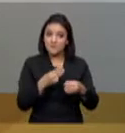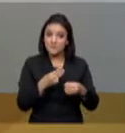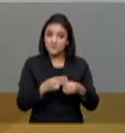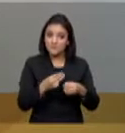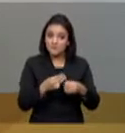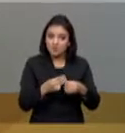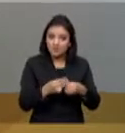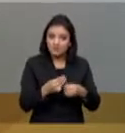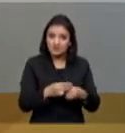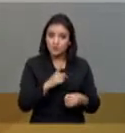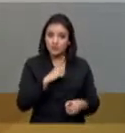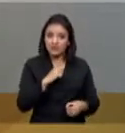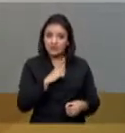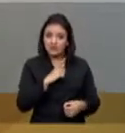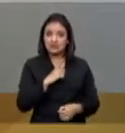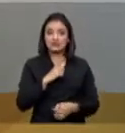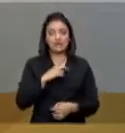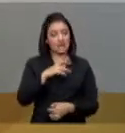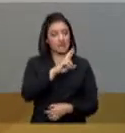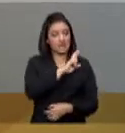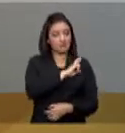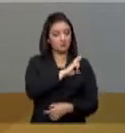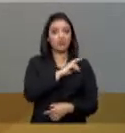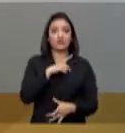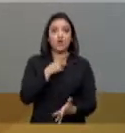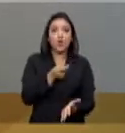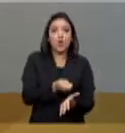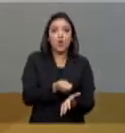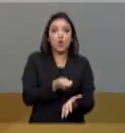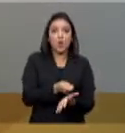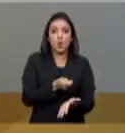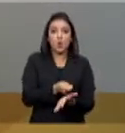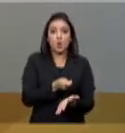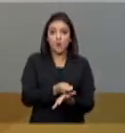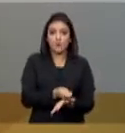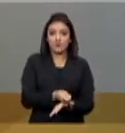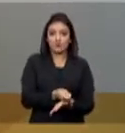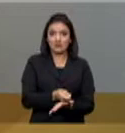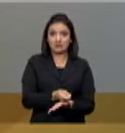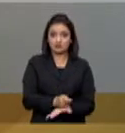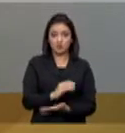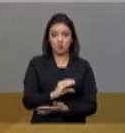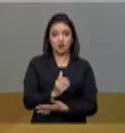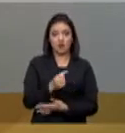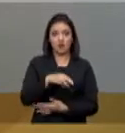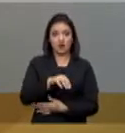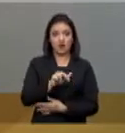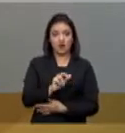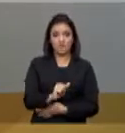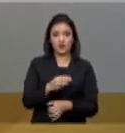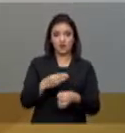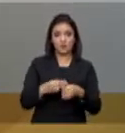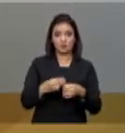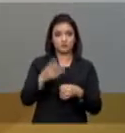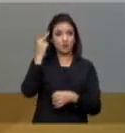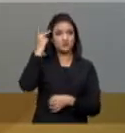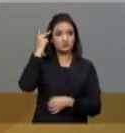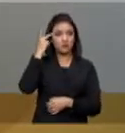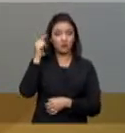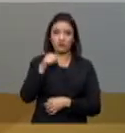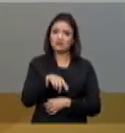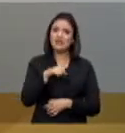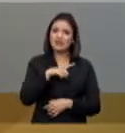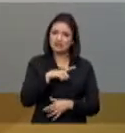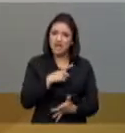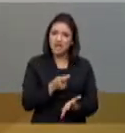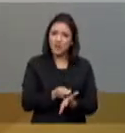constitucional da Câmara Municipal de São Paulo criar e regulamentar um